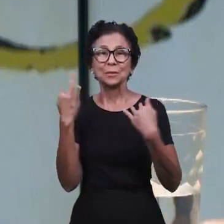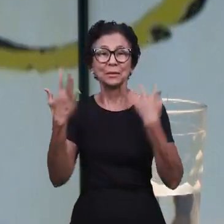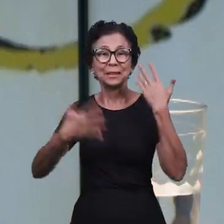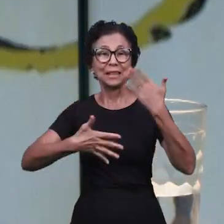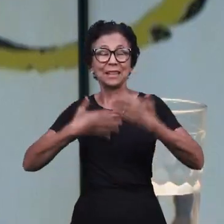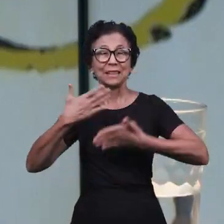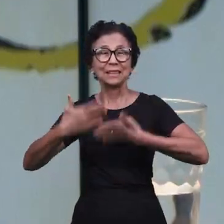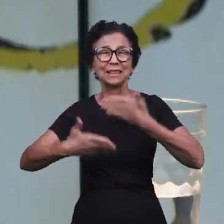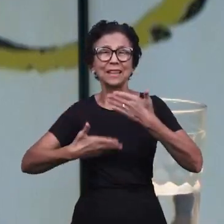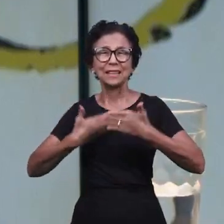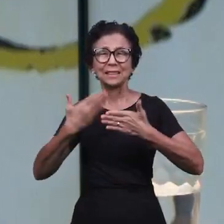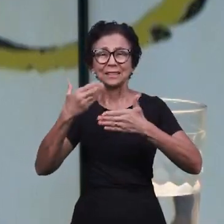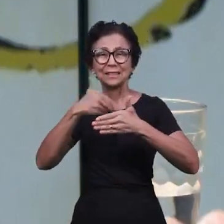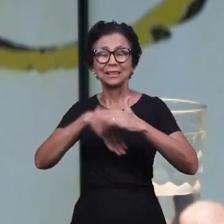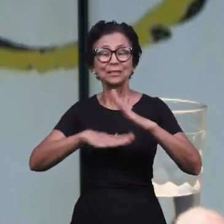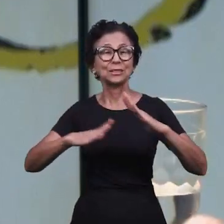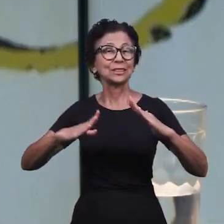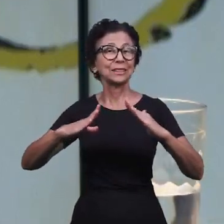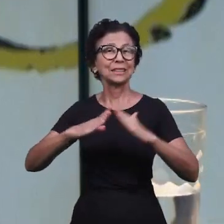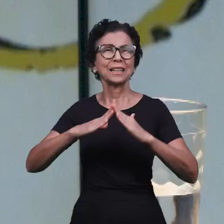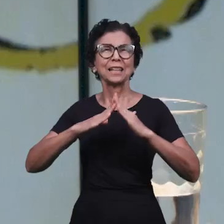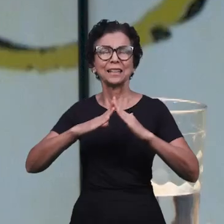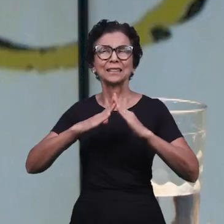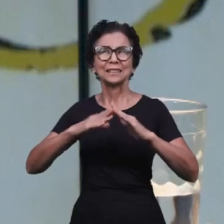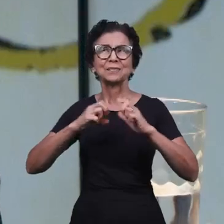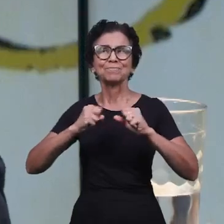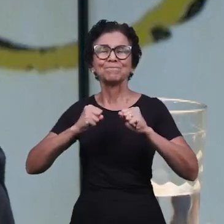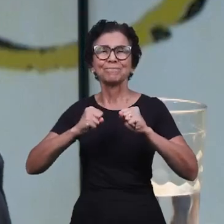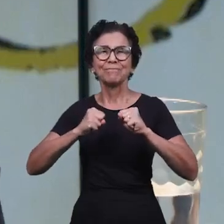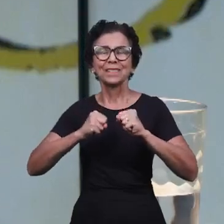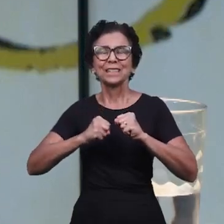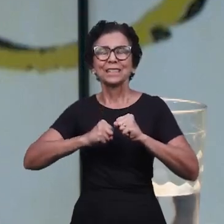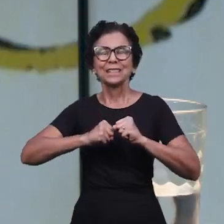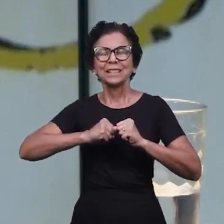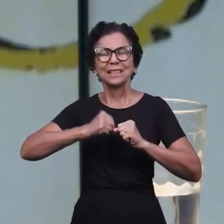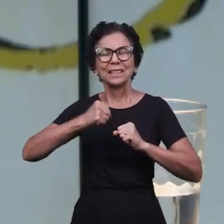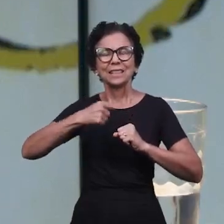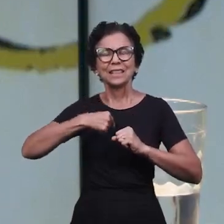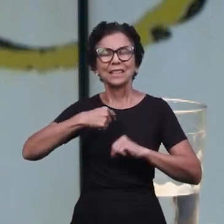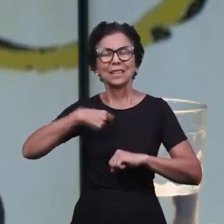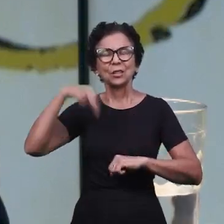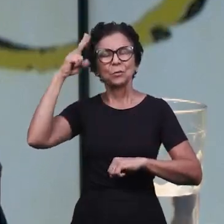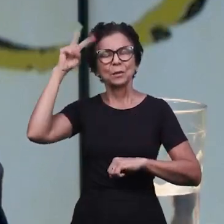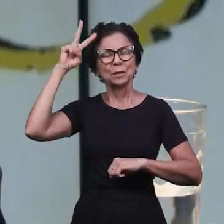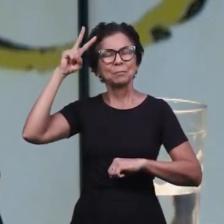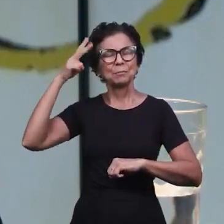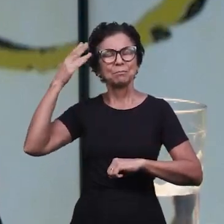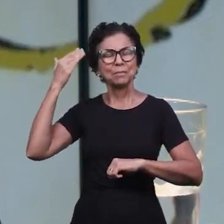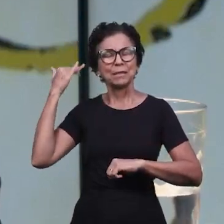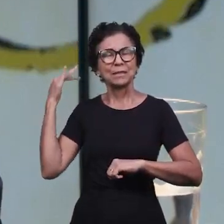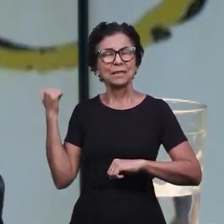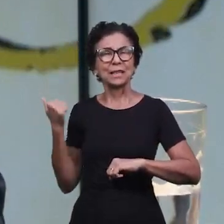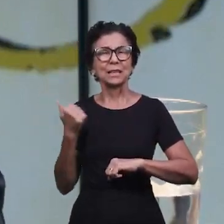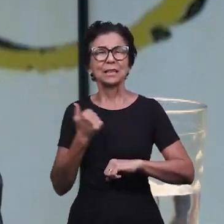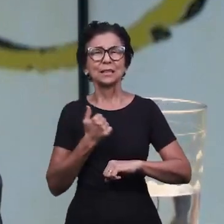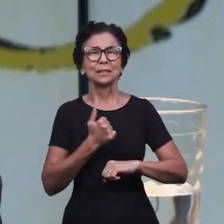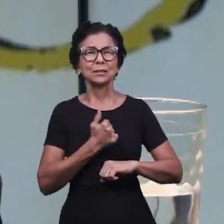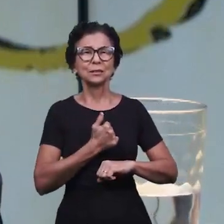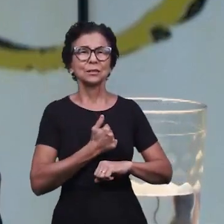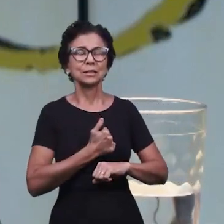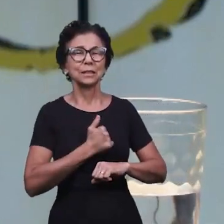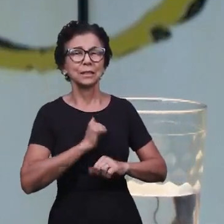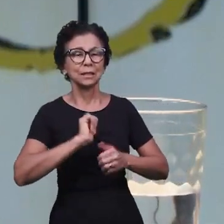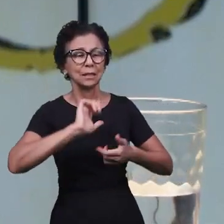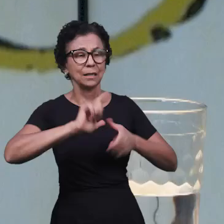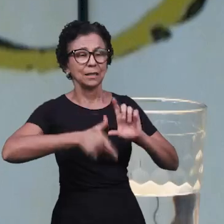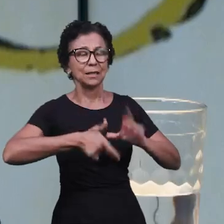forte lembrança, ou seja, aquele momento assim de que Israel passou cada um na sua casa ali, né? Estavam todos Glória ali na